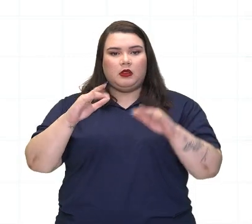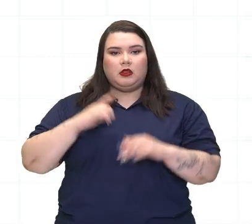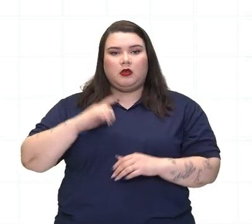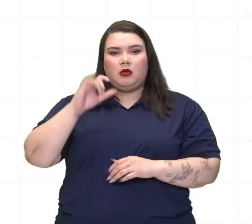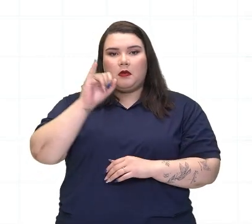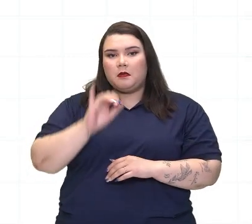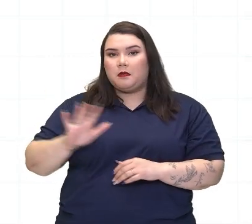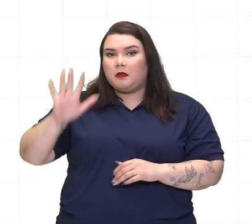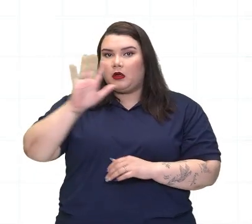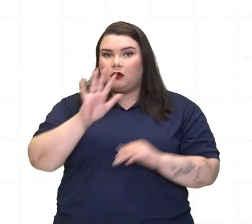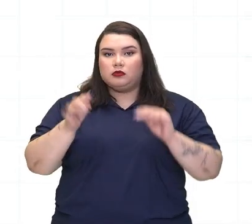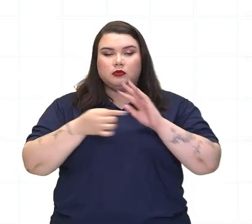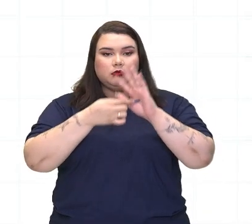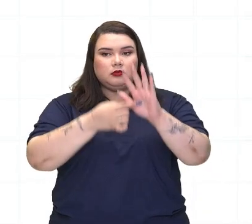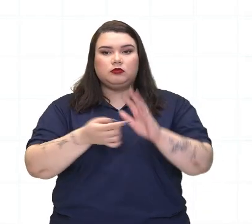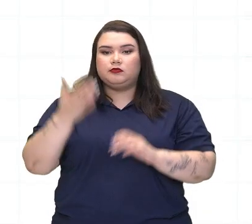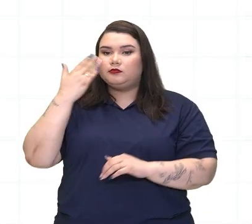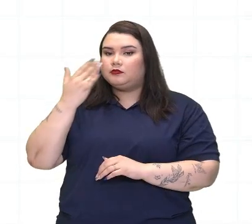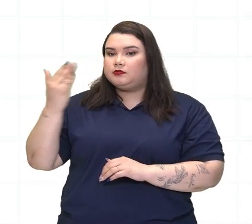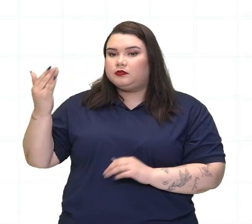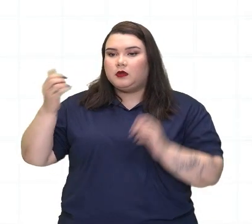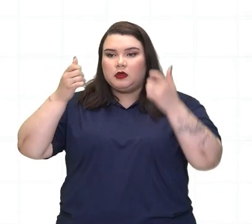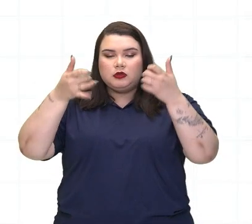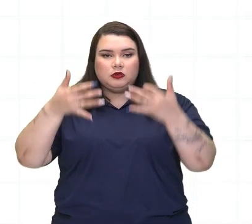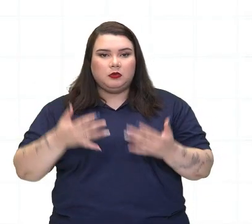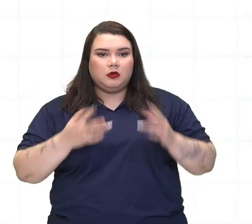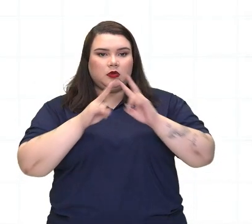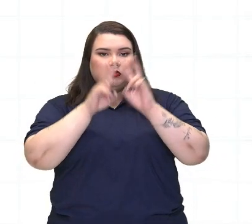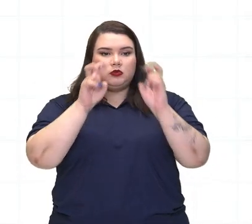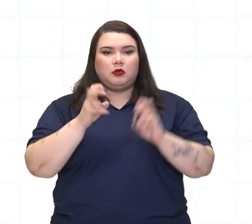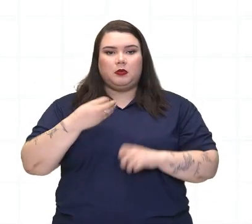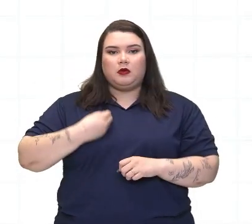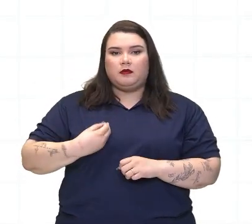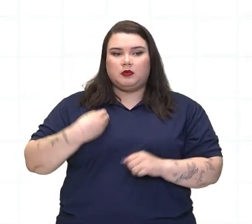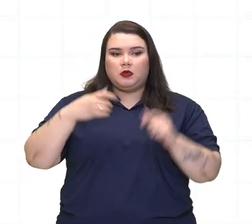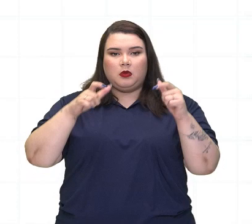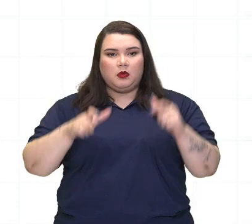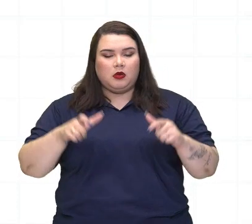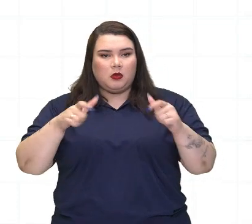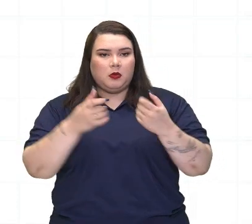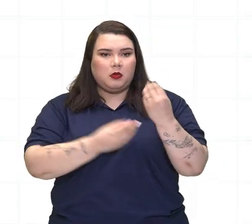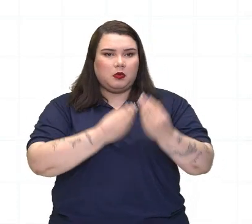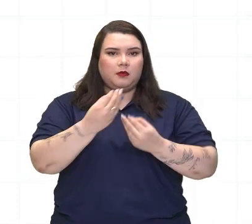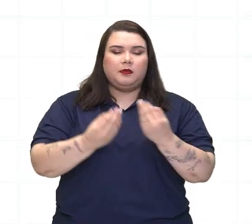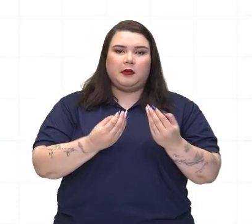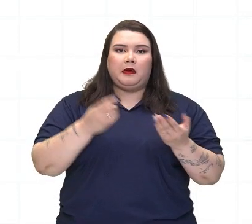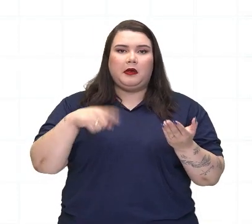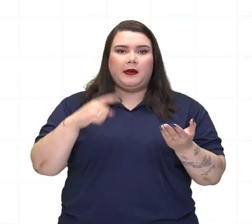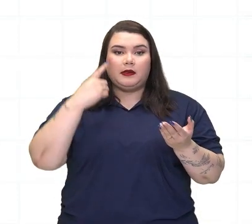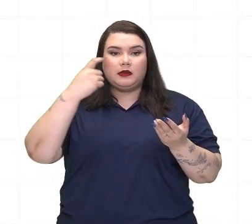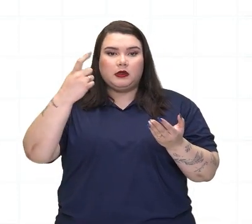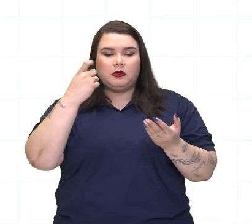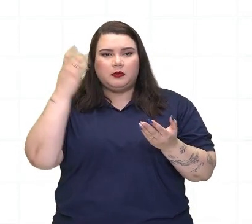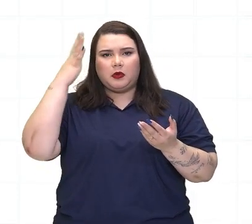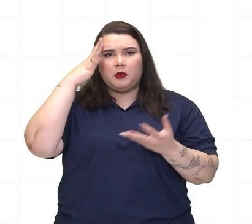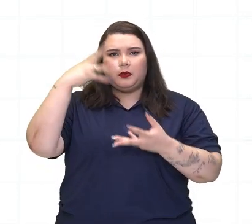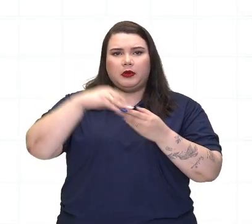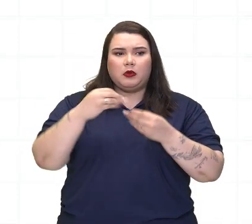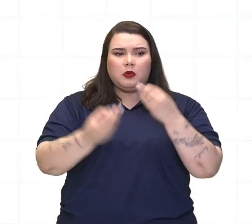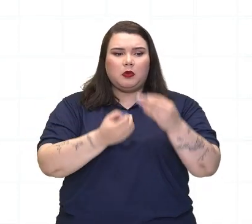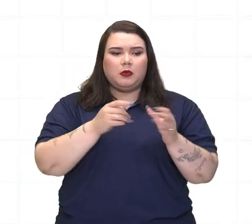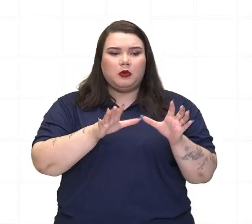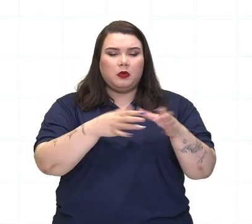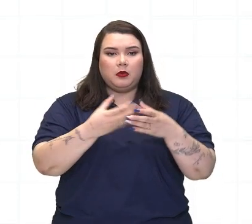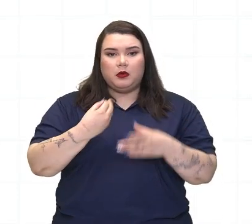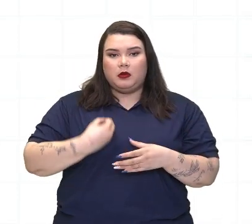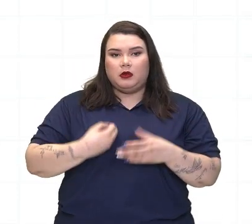né? Todas elas falando da realidade, da população local. Isso é bastante interessante para a gente entender como esses grupos vivem. E a